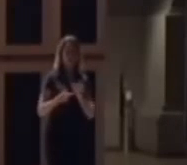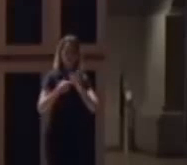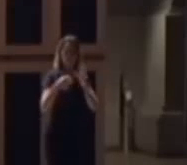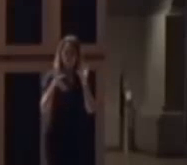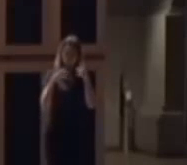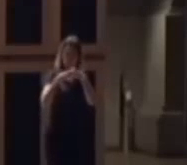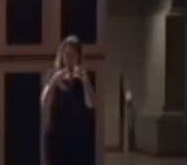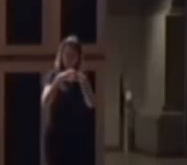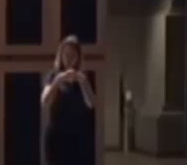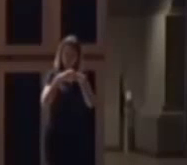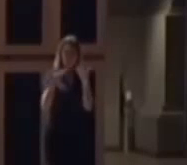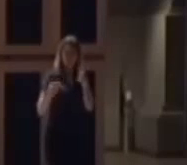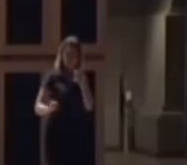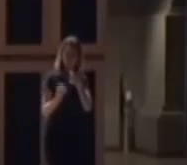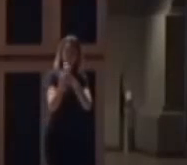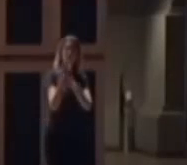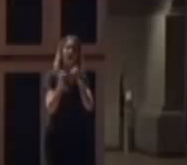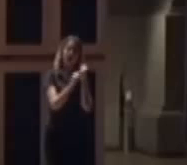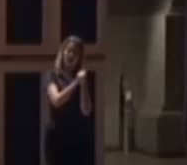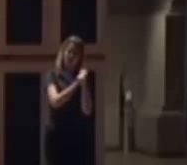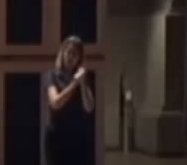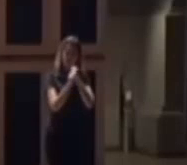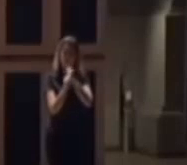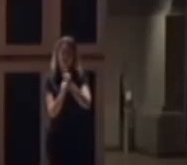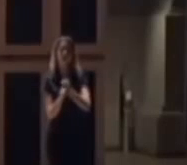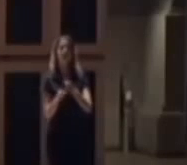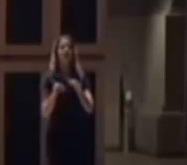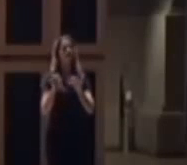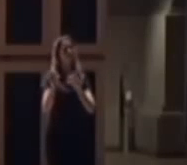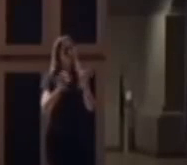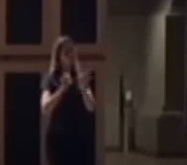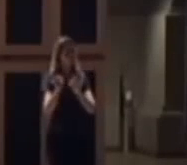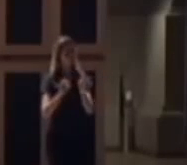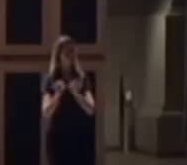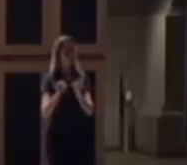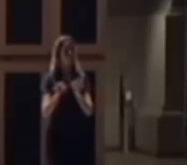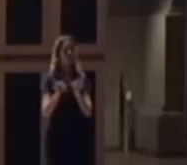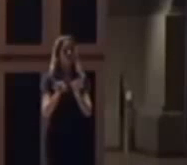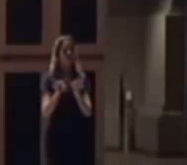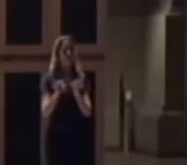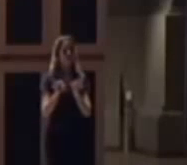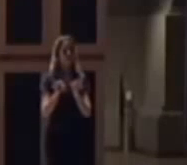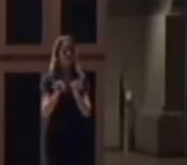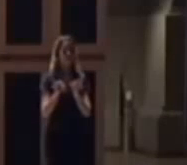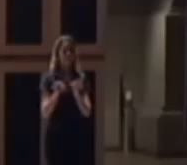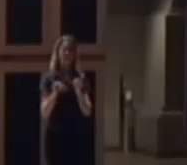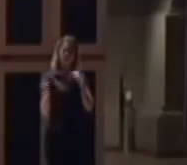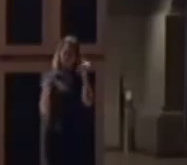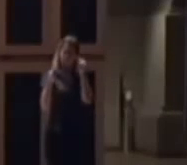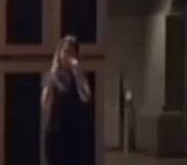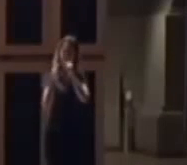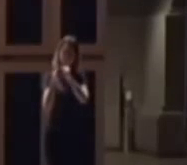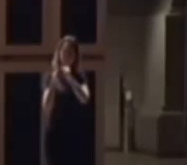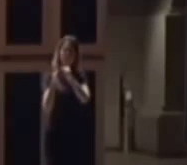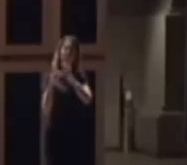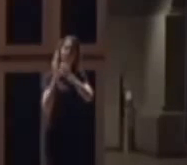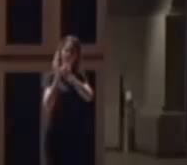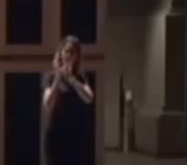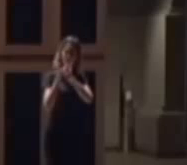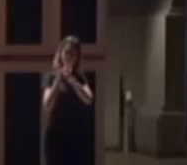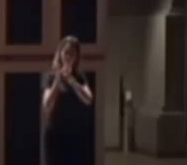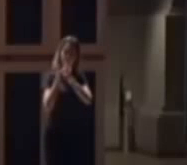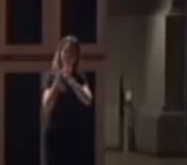fruto disso, já há alguns anos, nós temos o Centro Técnico de Produção, que é o ponto que eu queria destacar desse termo de parceria, que é onde